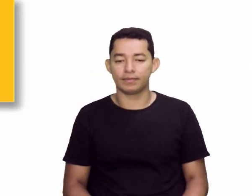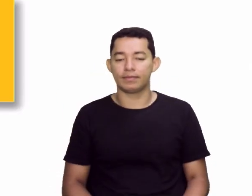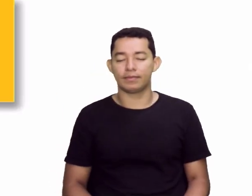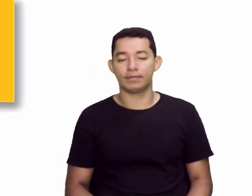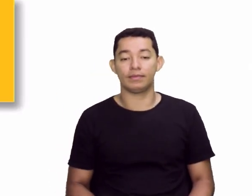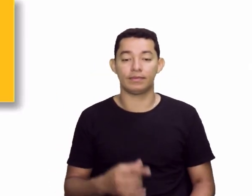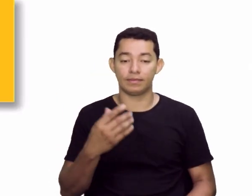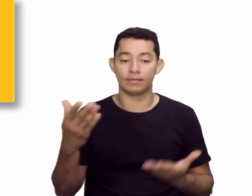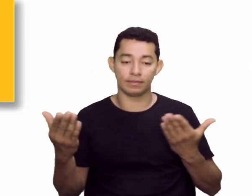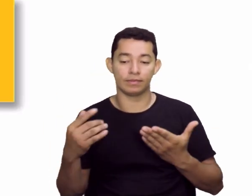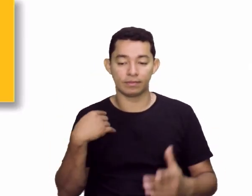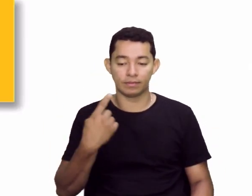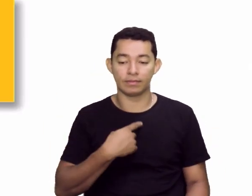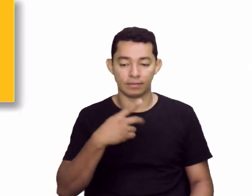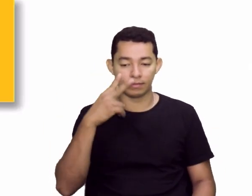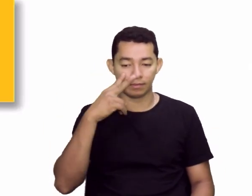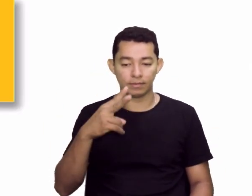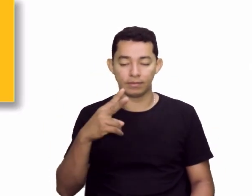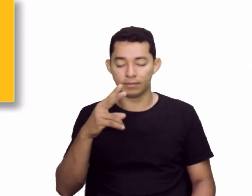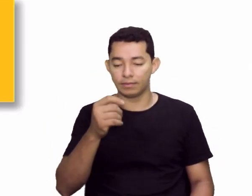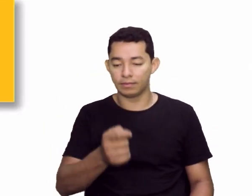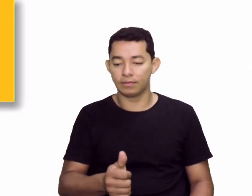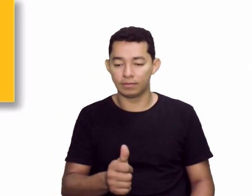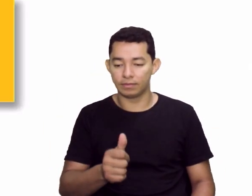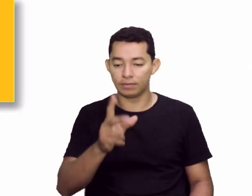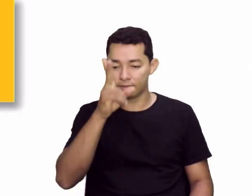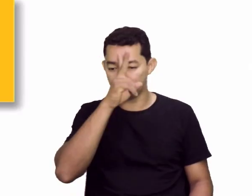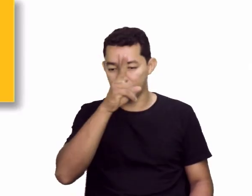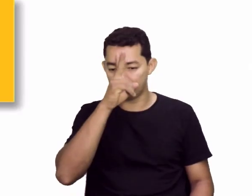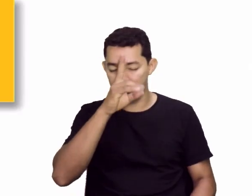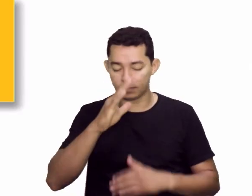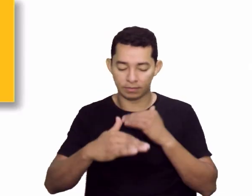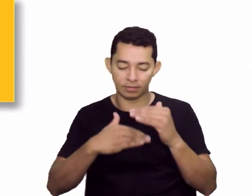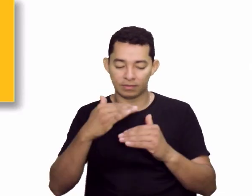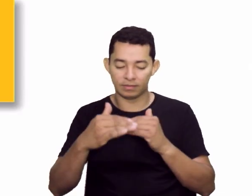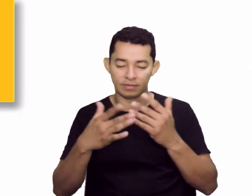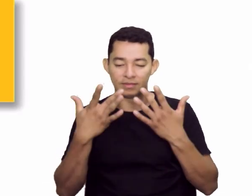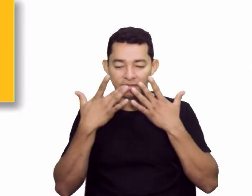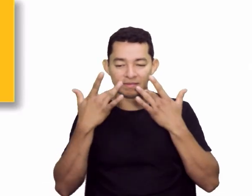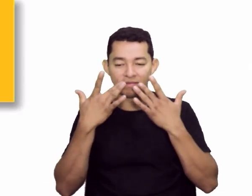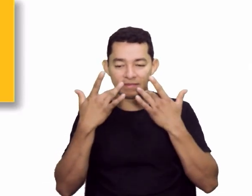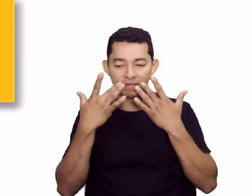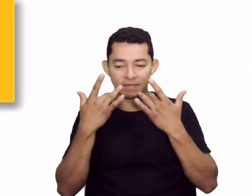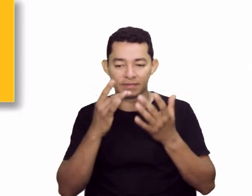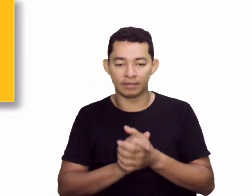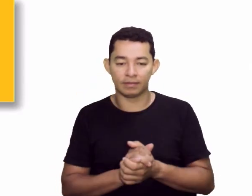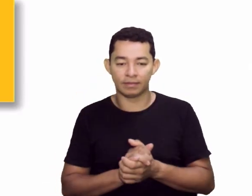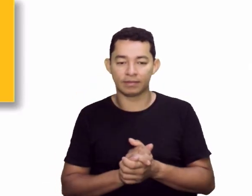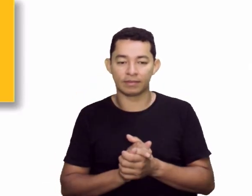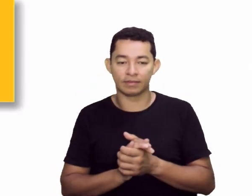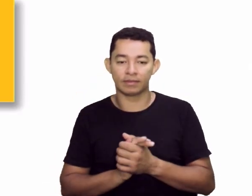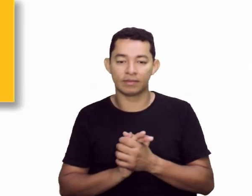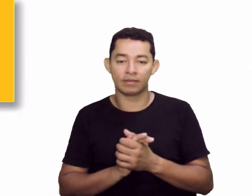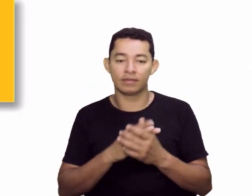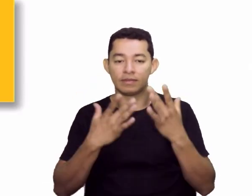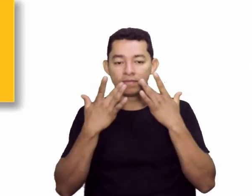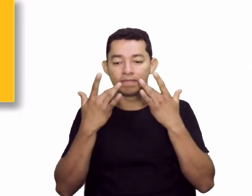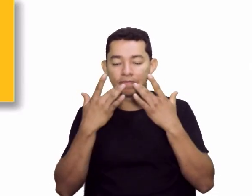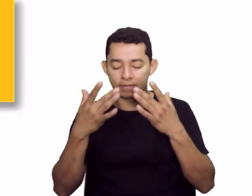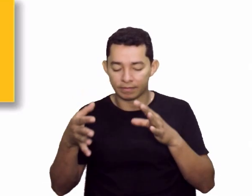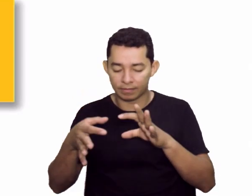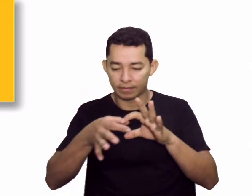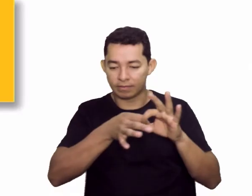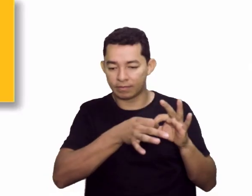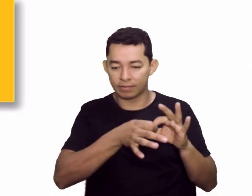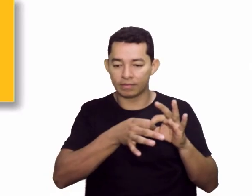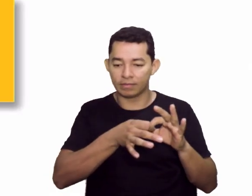pouquinho da história e da evolução do teatro, o teatro e as suas ligações com a cidade, o